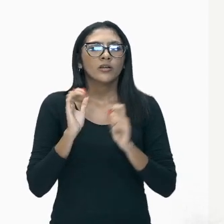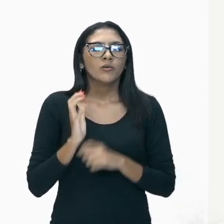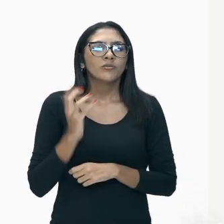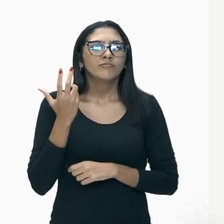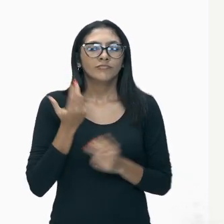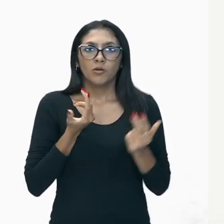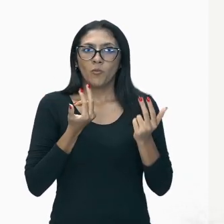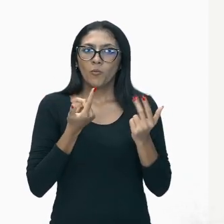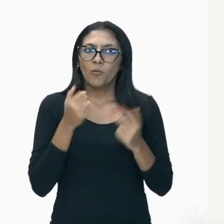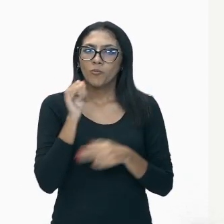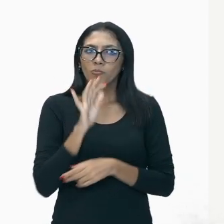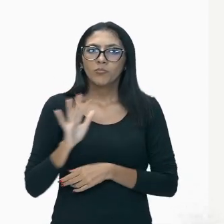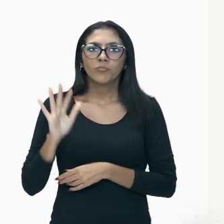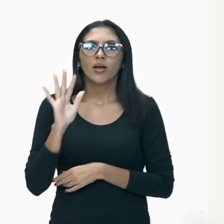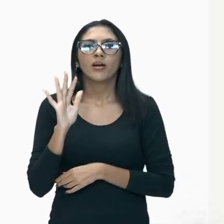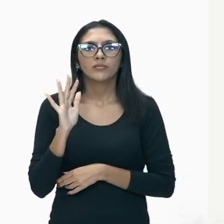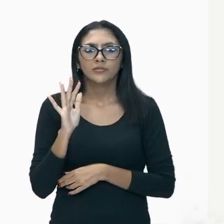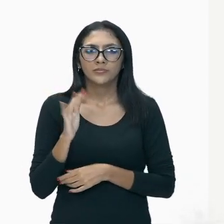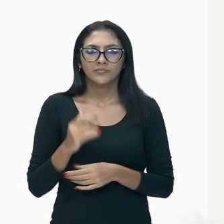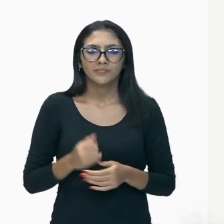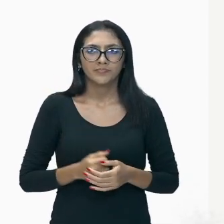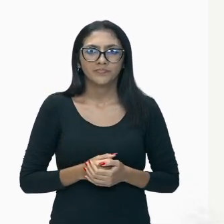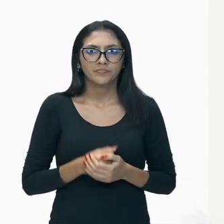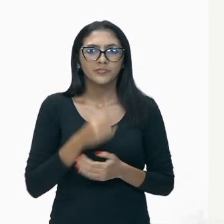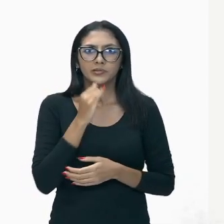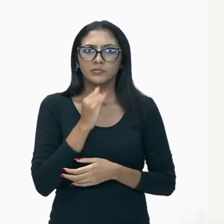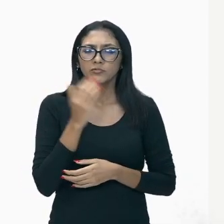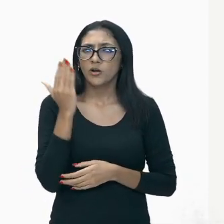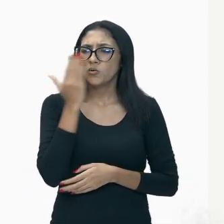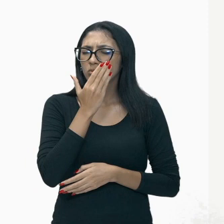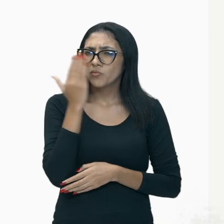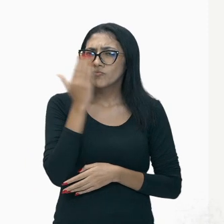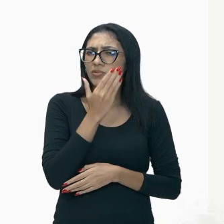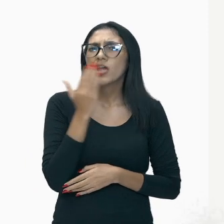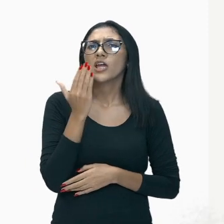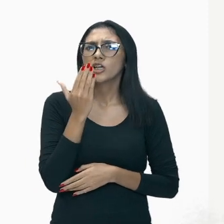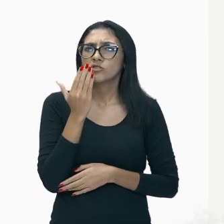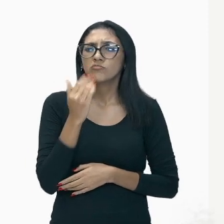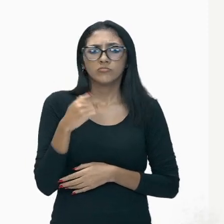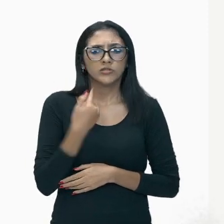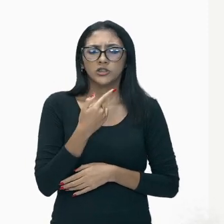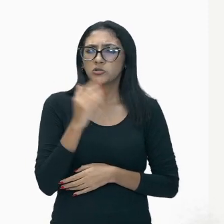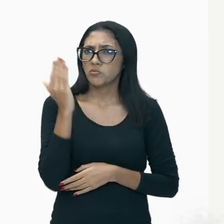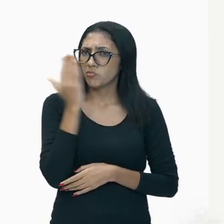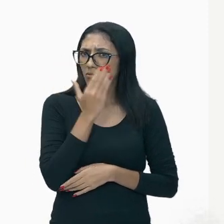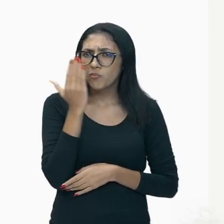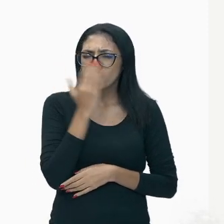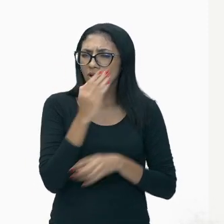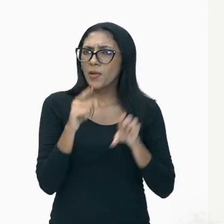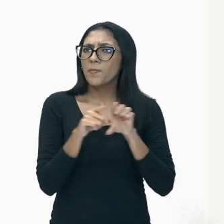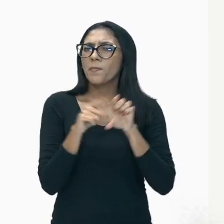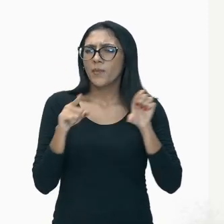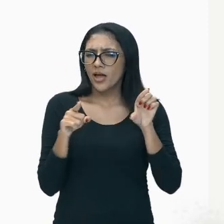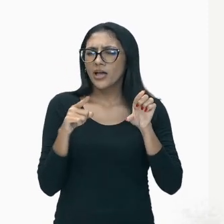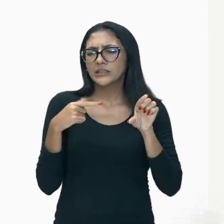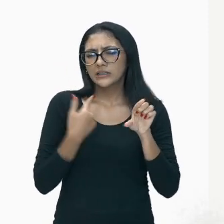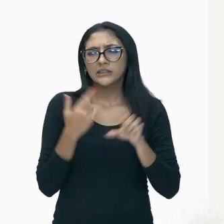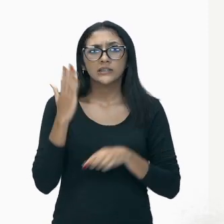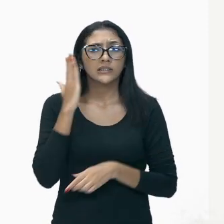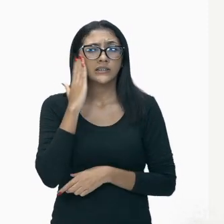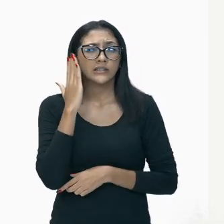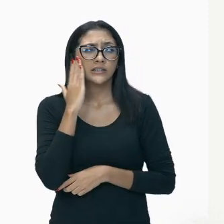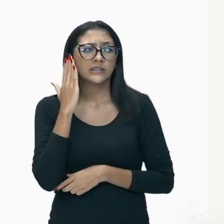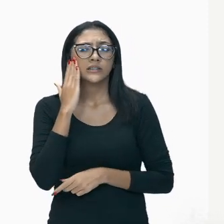imagem. Eu não vejo, mas se eu fizer um zoom nesse material, nessa lâmpada,